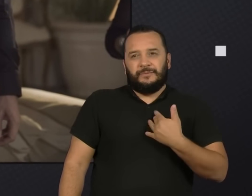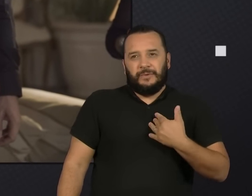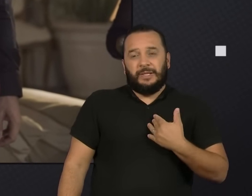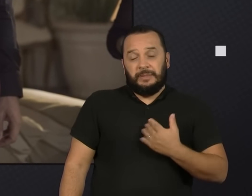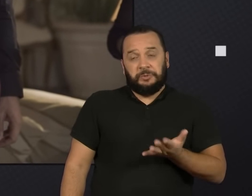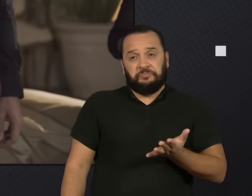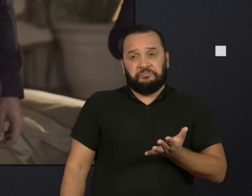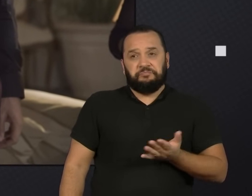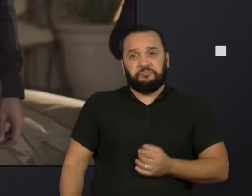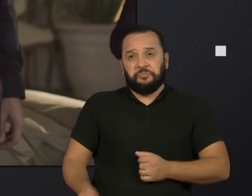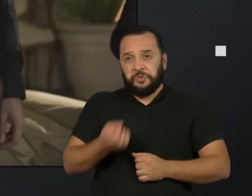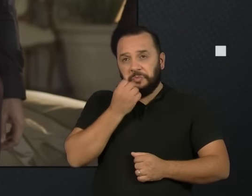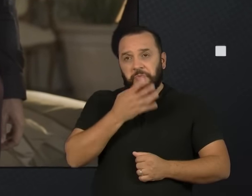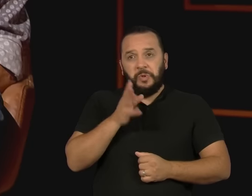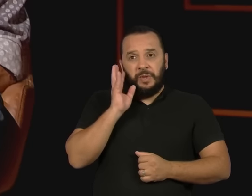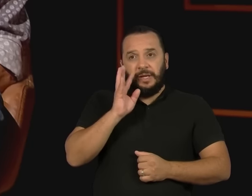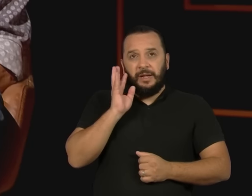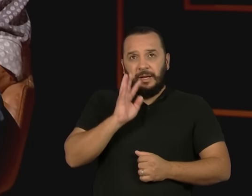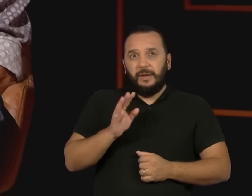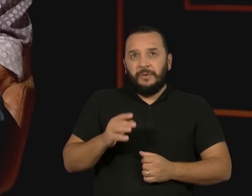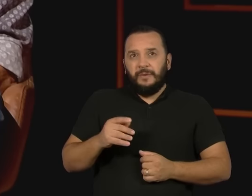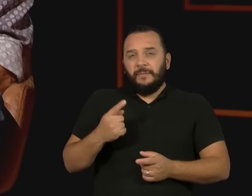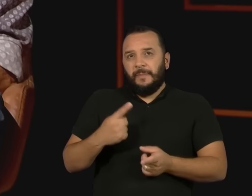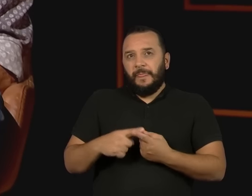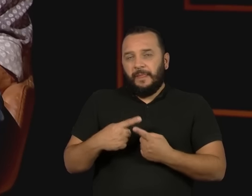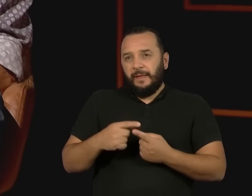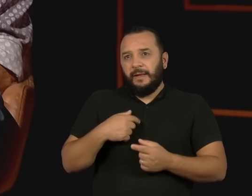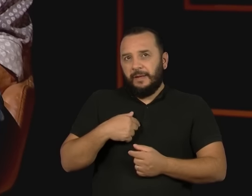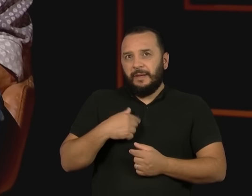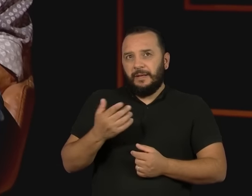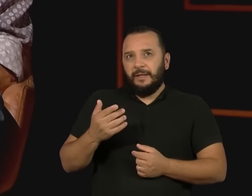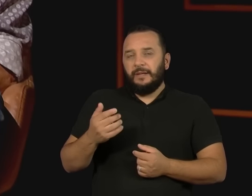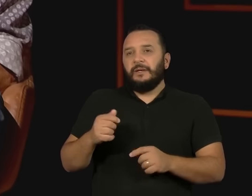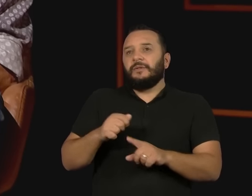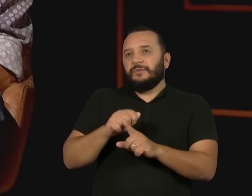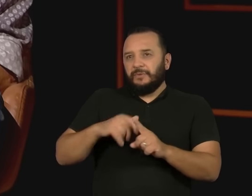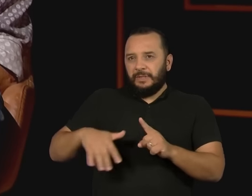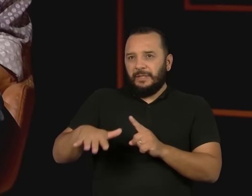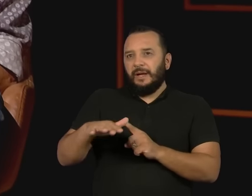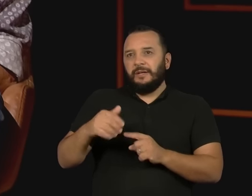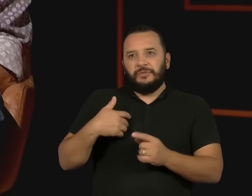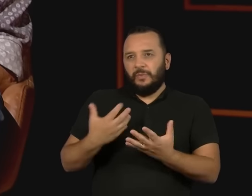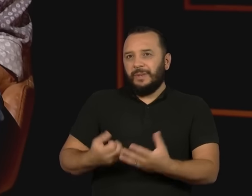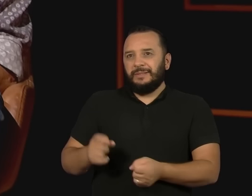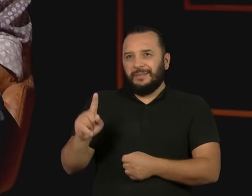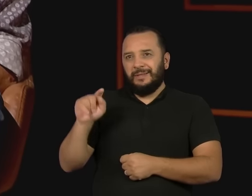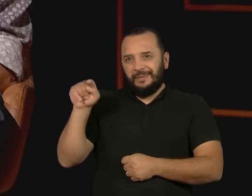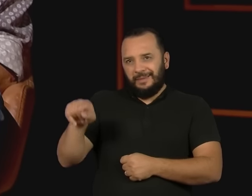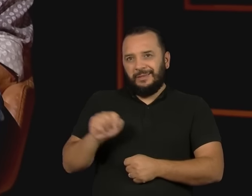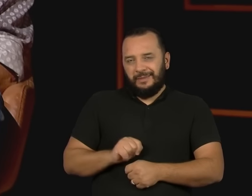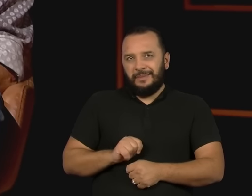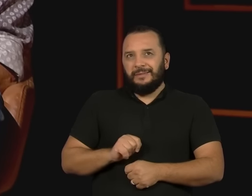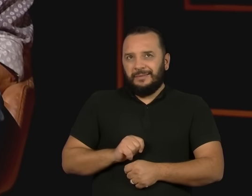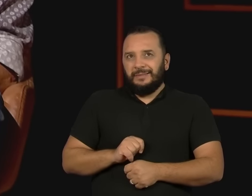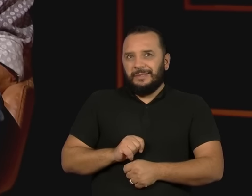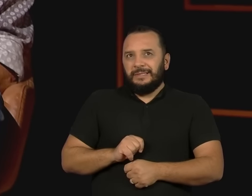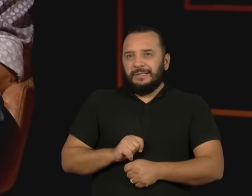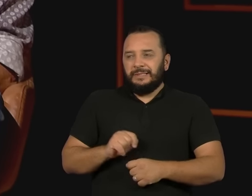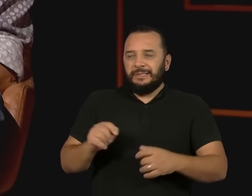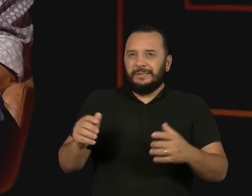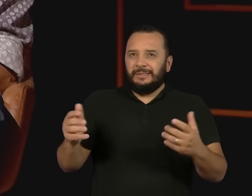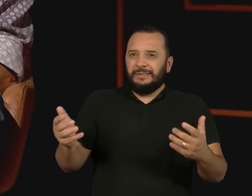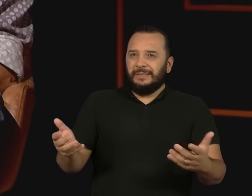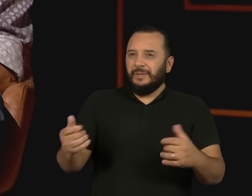por que ele é vilão? Ele é vilão porque a sociedade não o aceita do jeito que ele é, né? Então, o grande barato